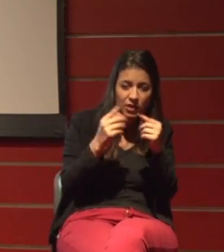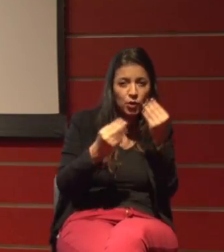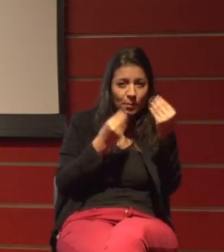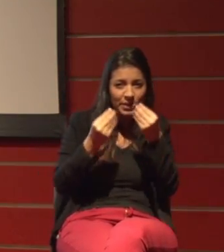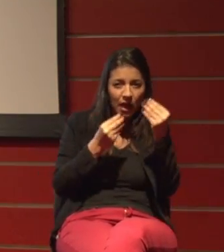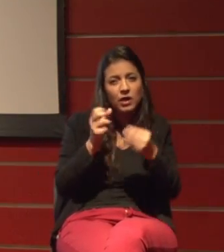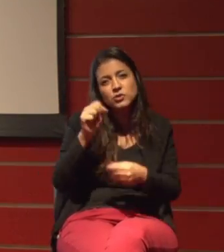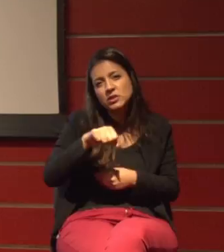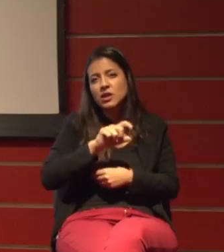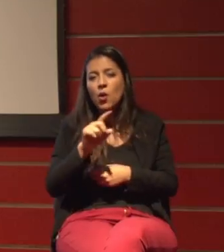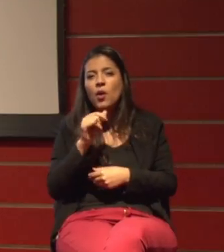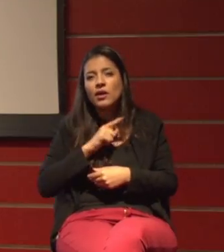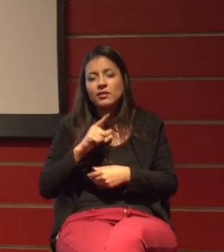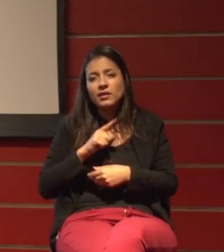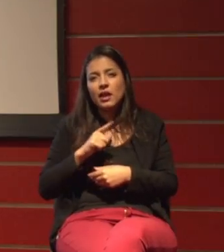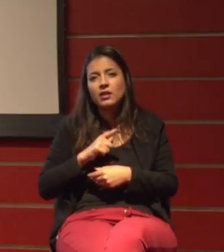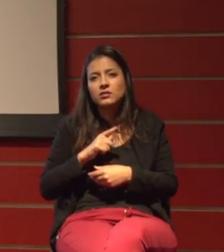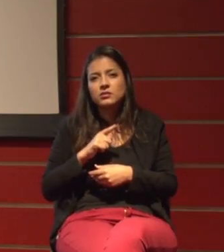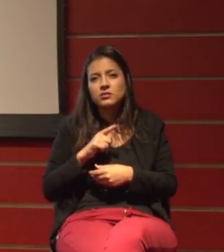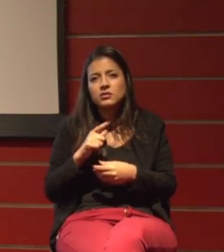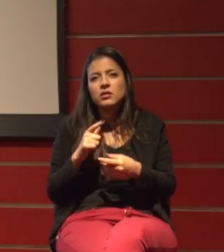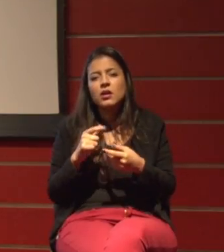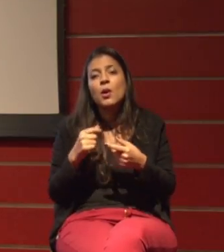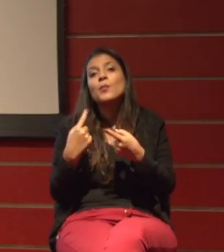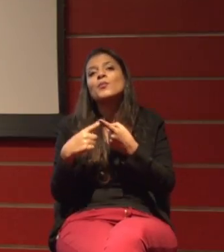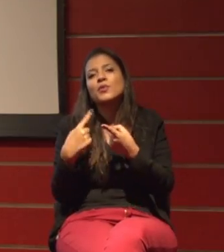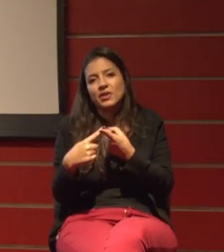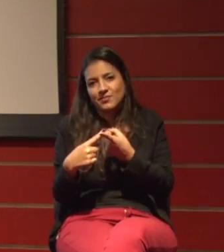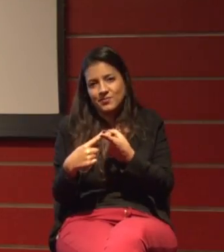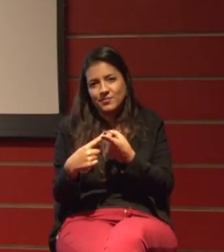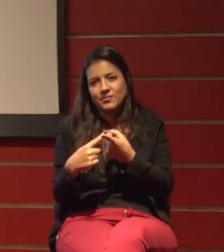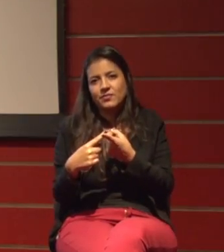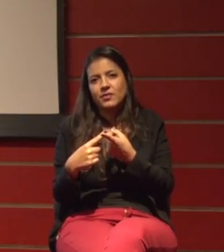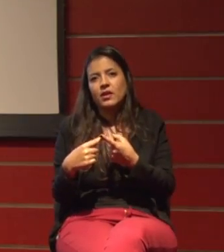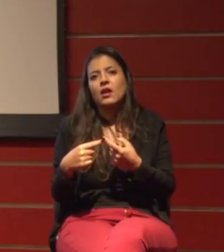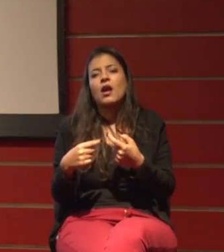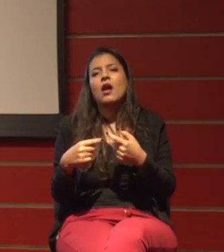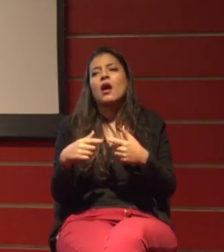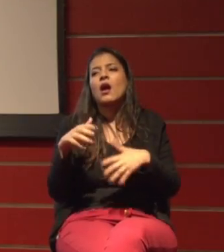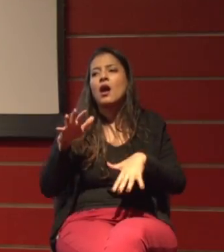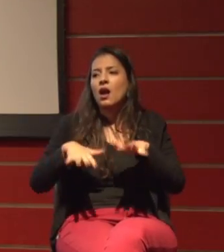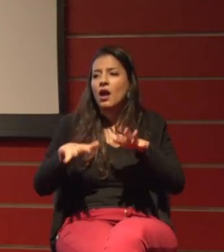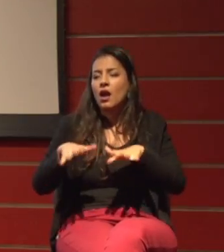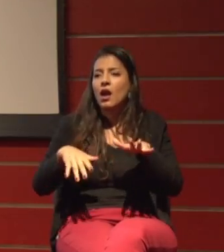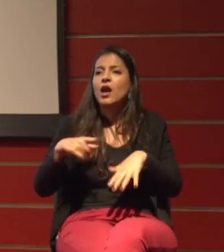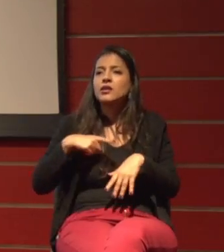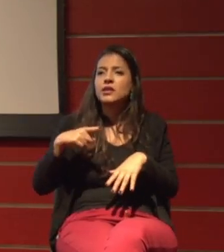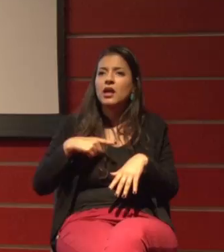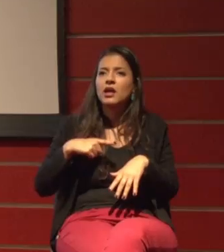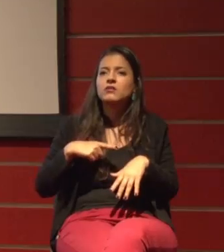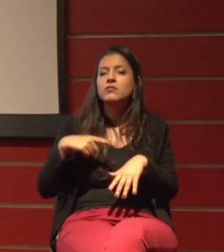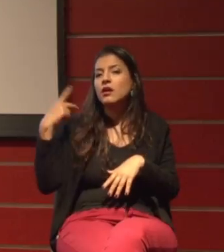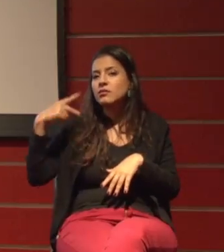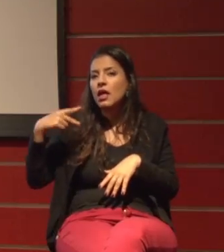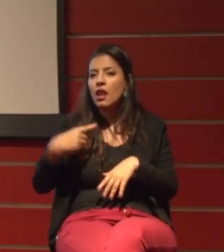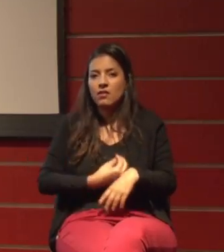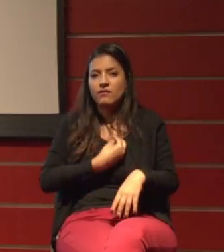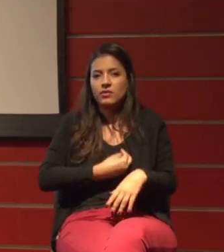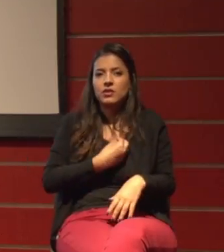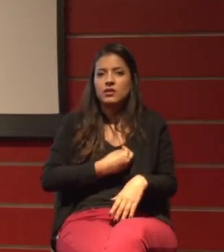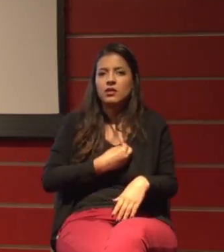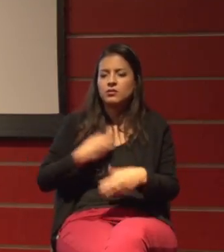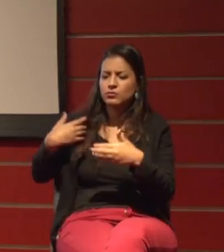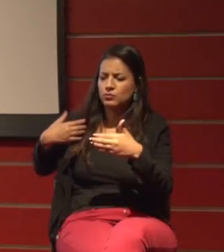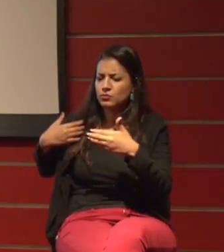situação aplicar esse documentário porque assim eh por mais que a gente tente contar e uma um rec corte da vida dela